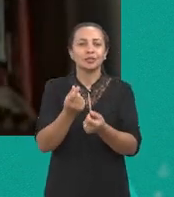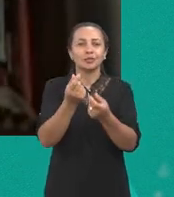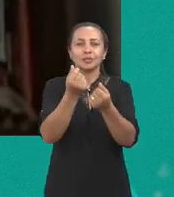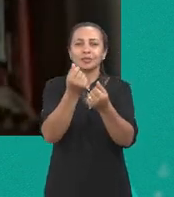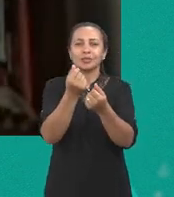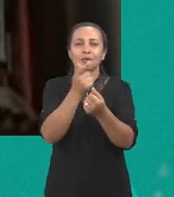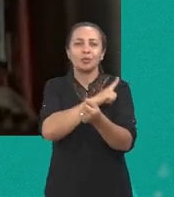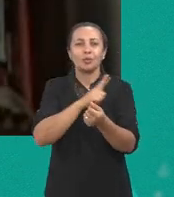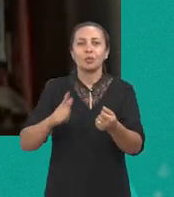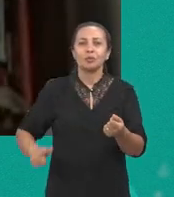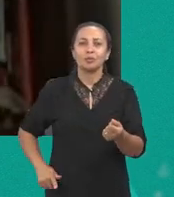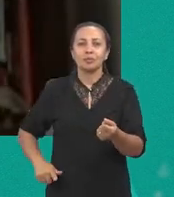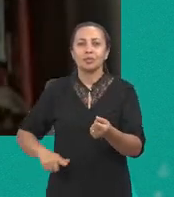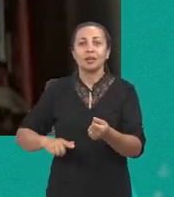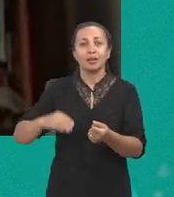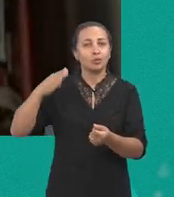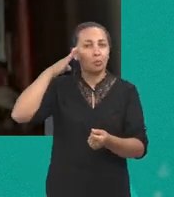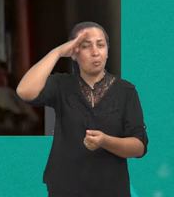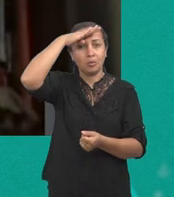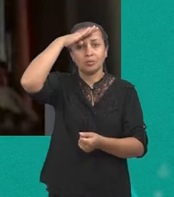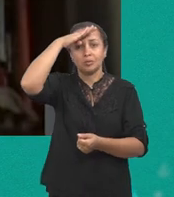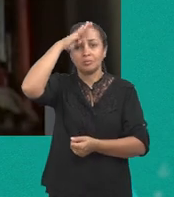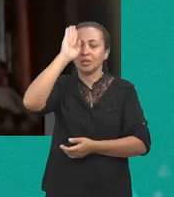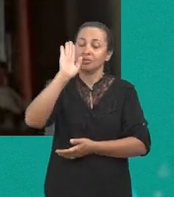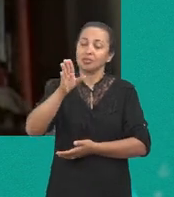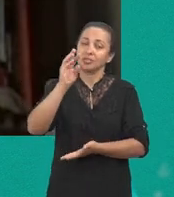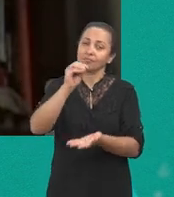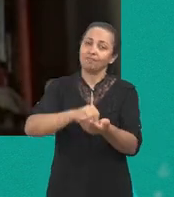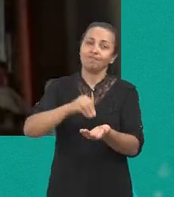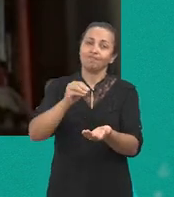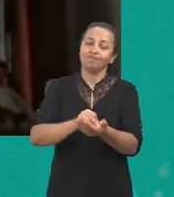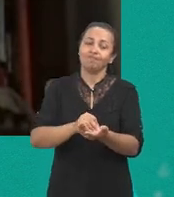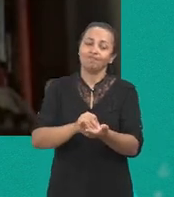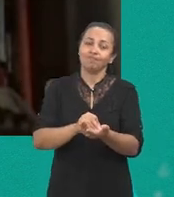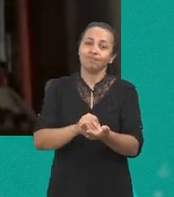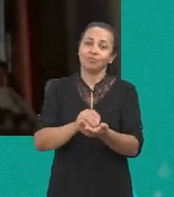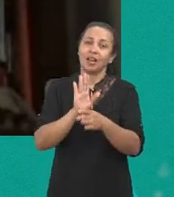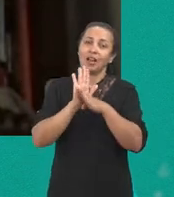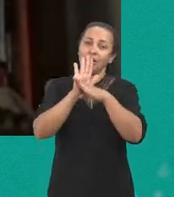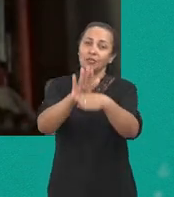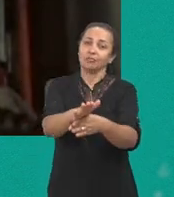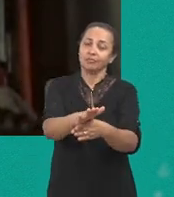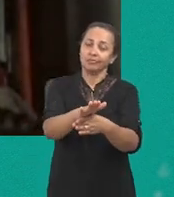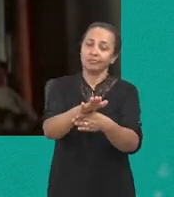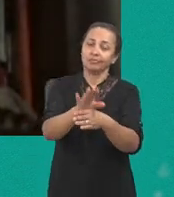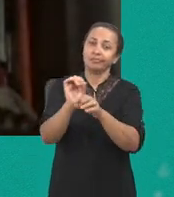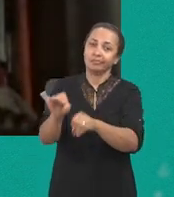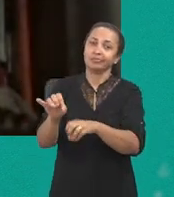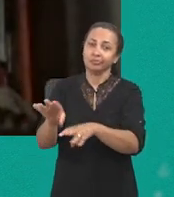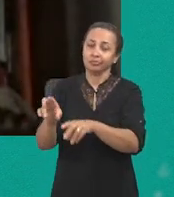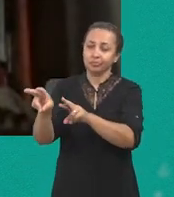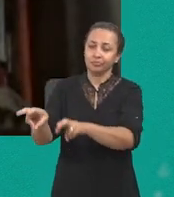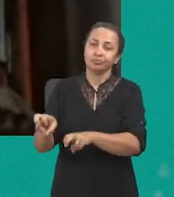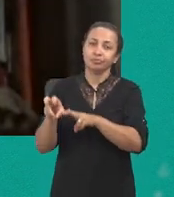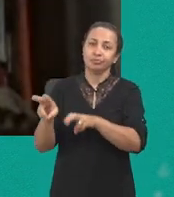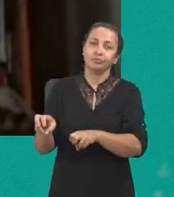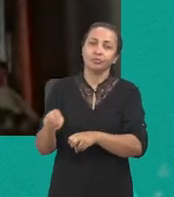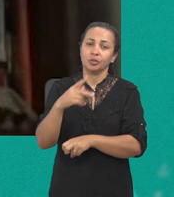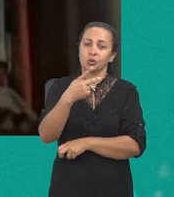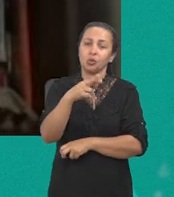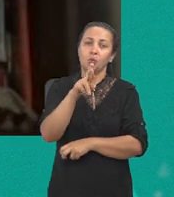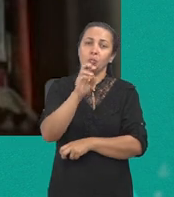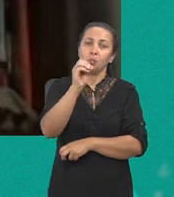já no durante o governo de Jair bolsonaro já não é feito nenhum financiamento em relação